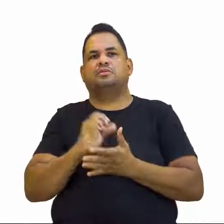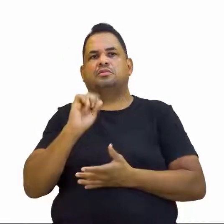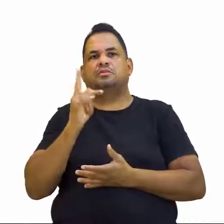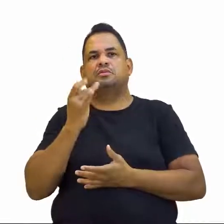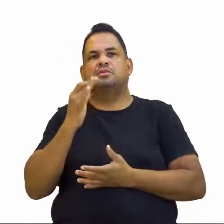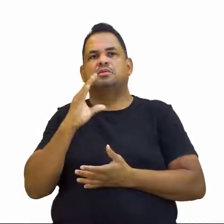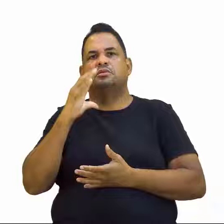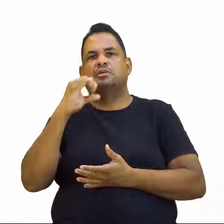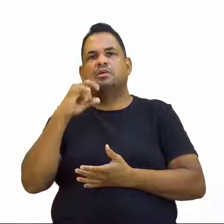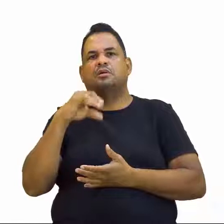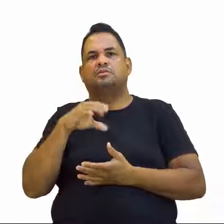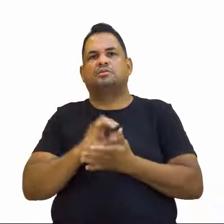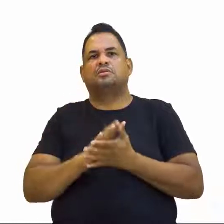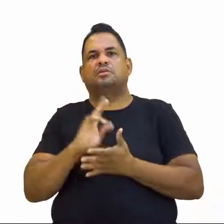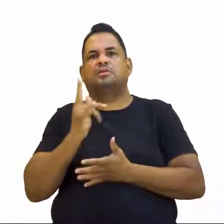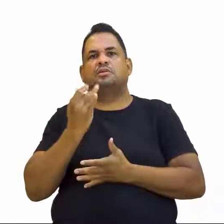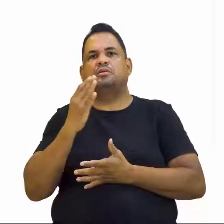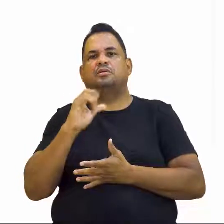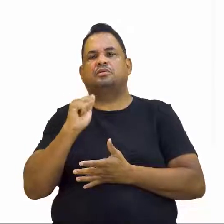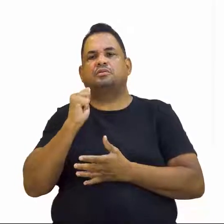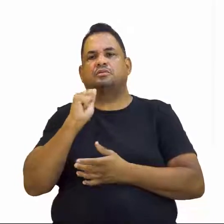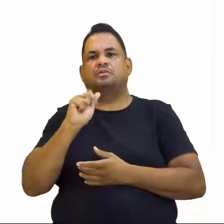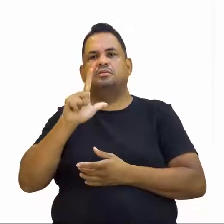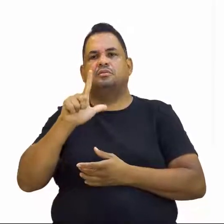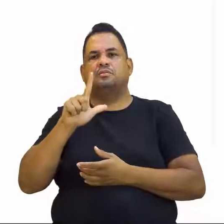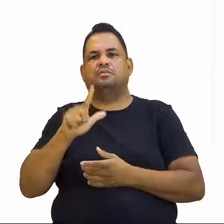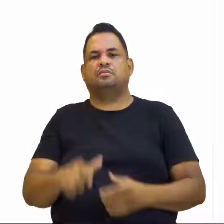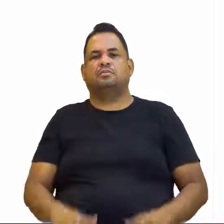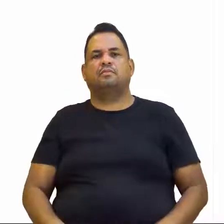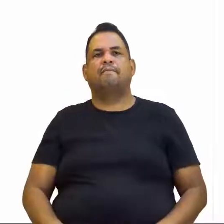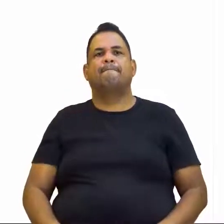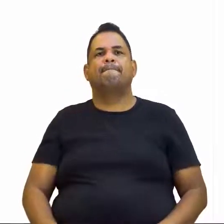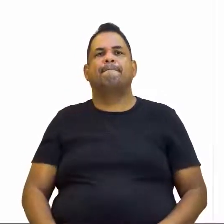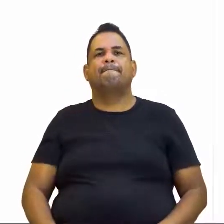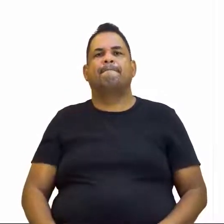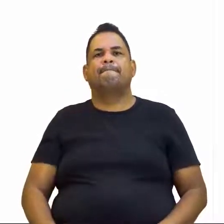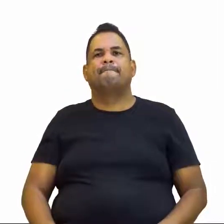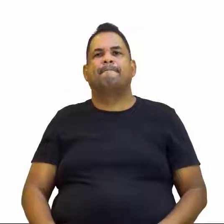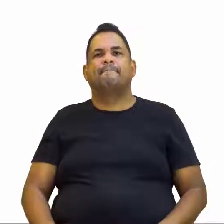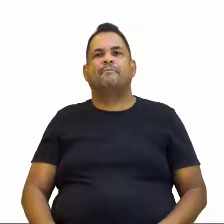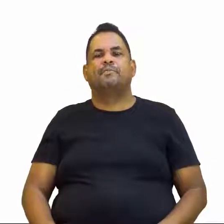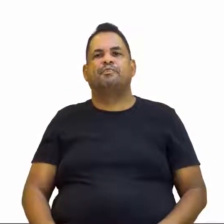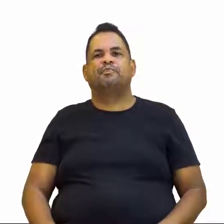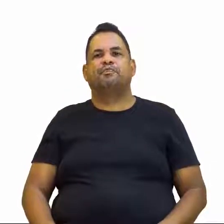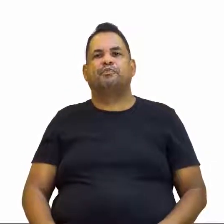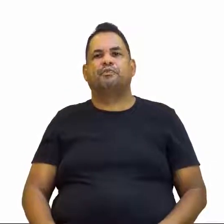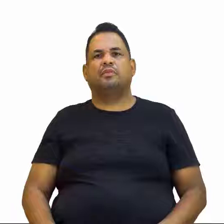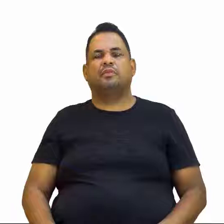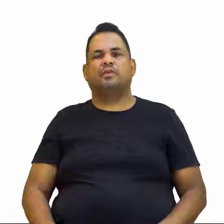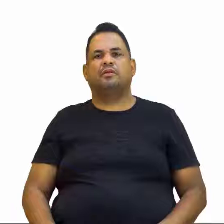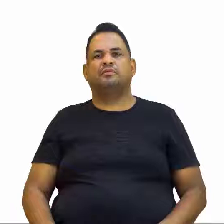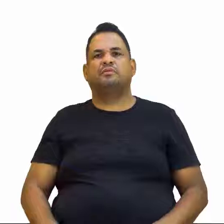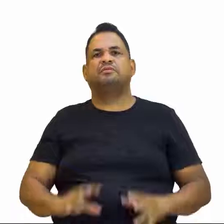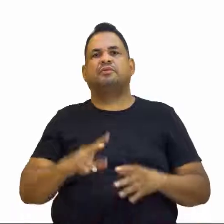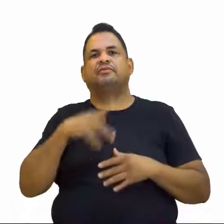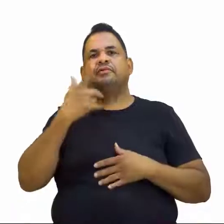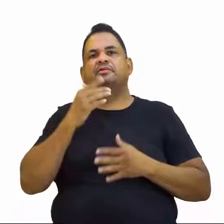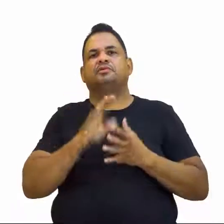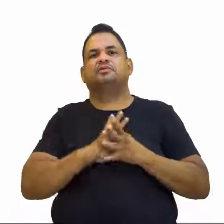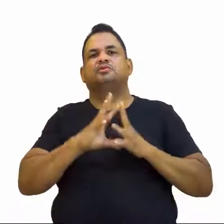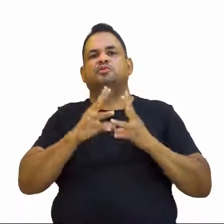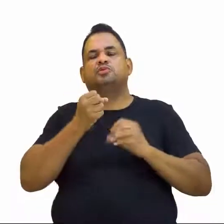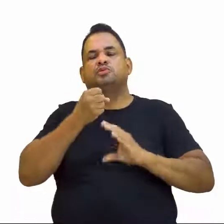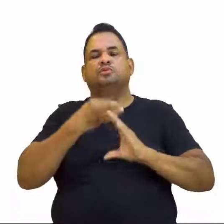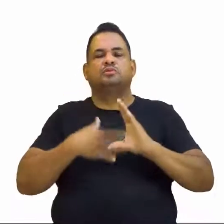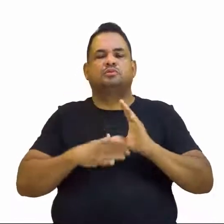de cálcio e hidróxido de alumínio. Nesse enunciado ele falou de todas as funções inorgânicas, né,